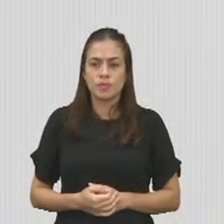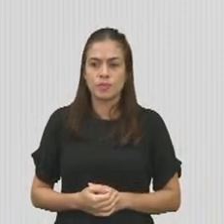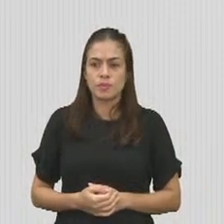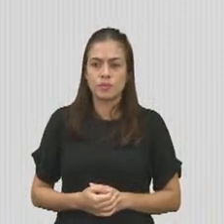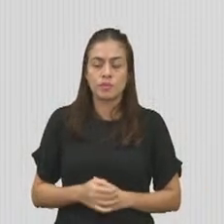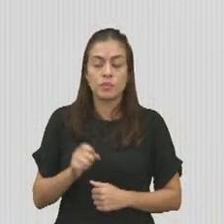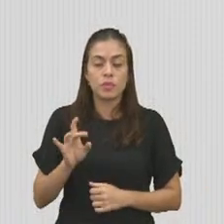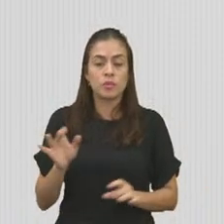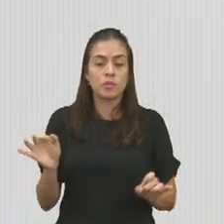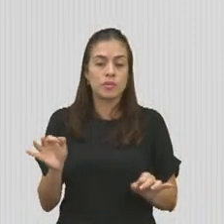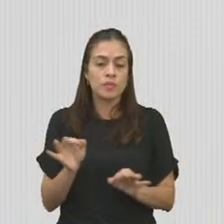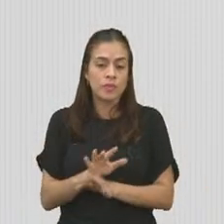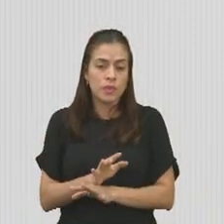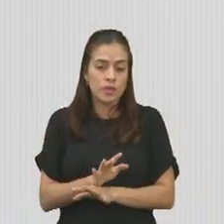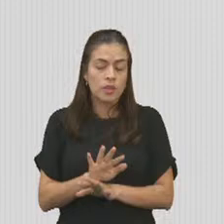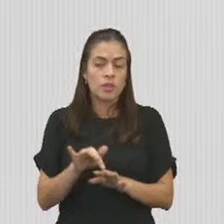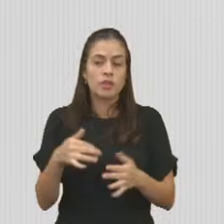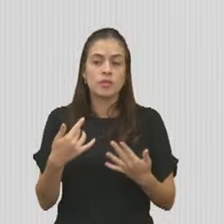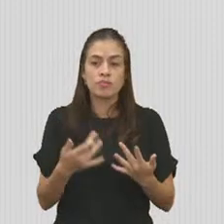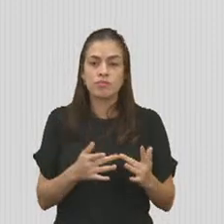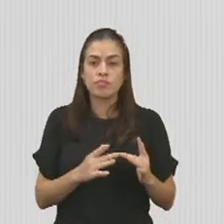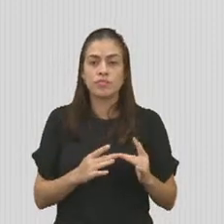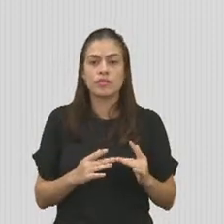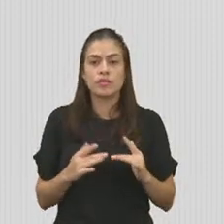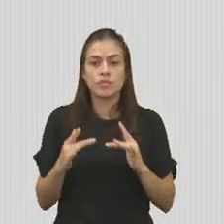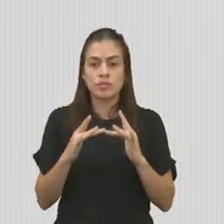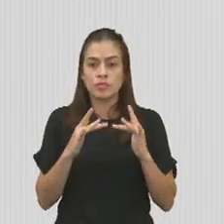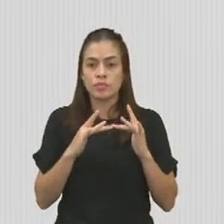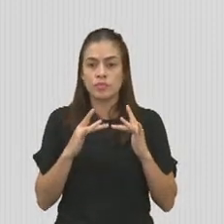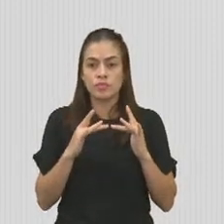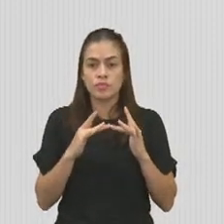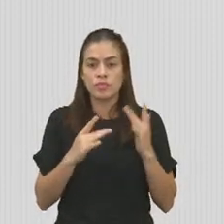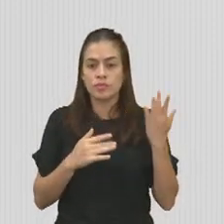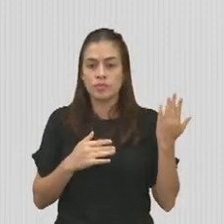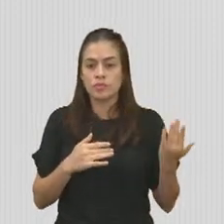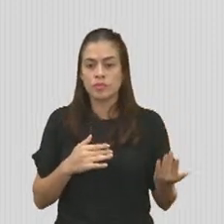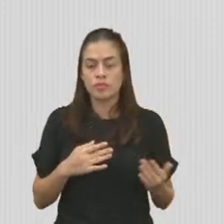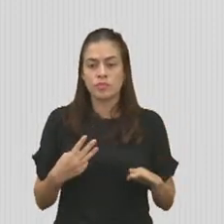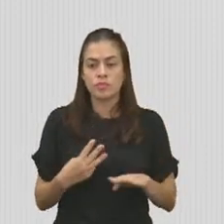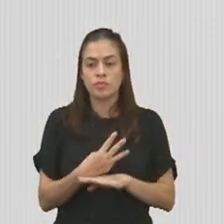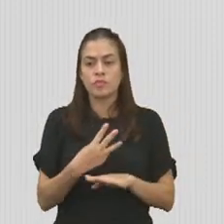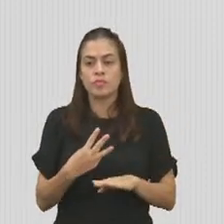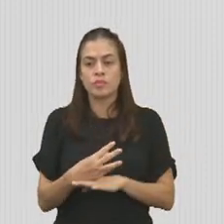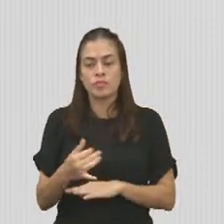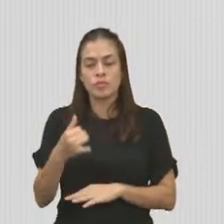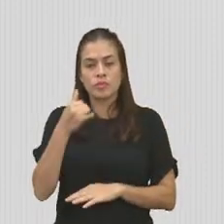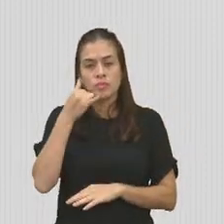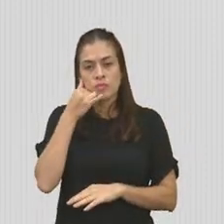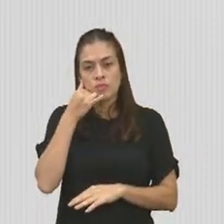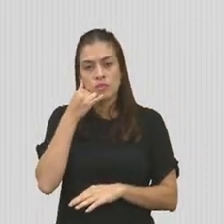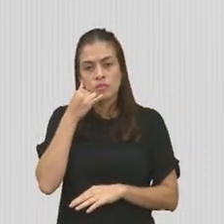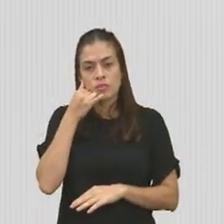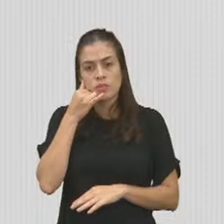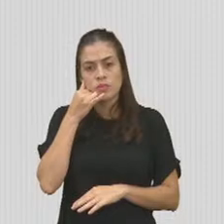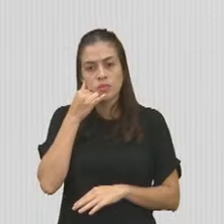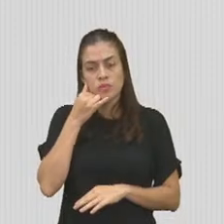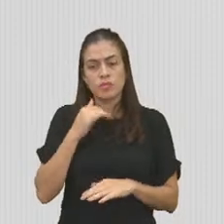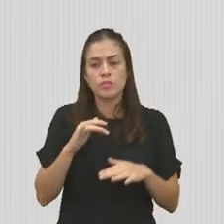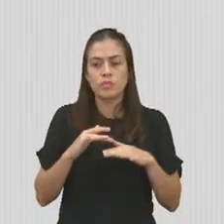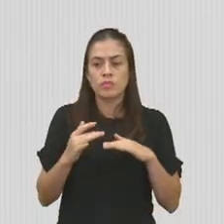Aí, só para finalizar, alguns dos nossos contatos, né? Tem o nosso WhatsApp, o nosso telefone, rede